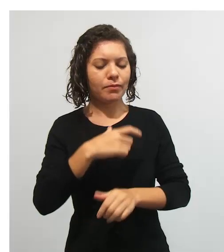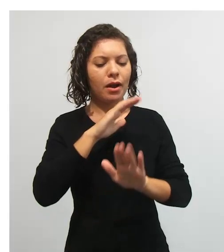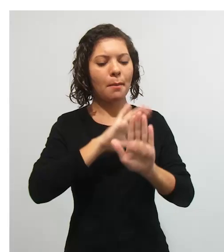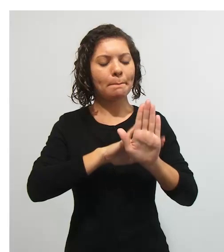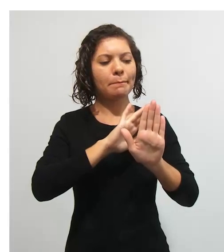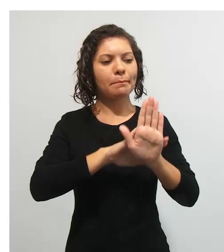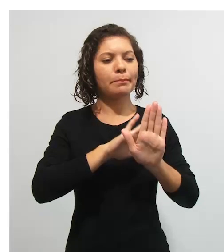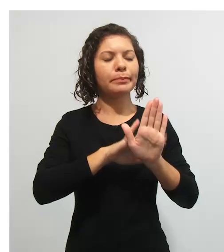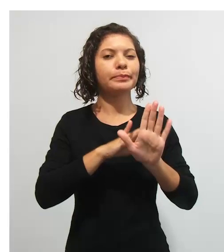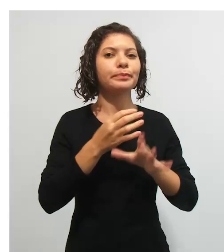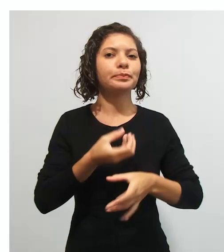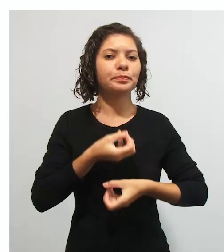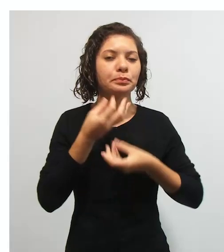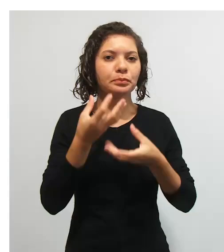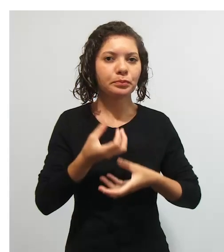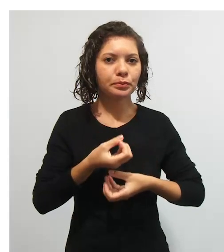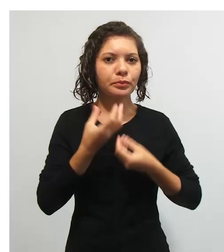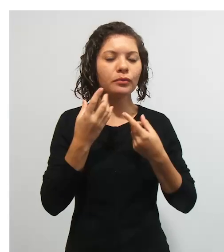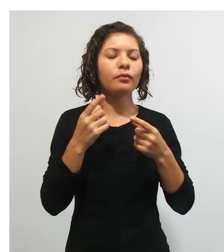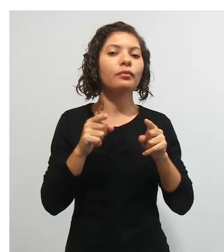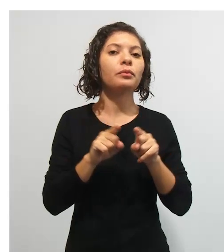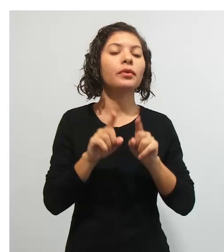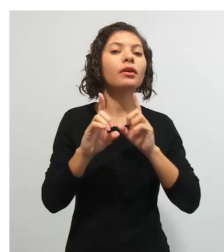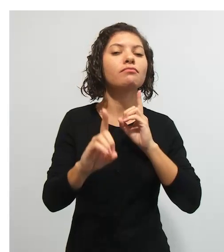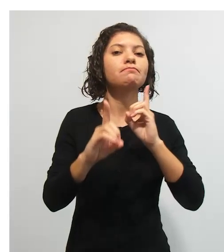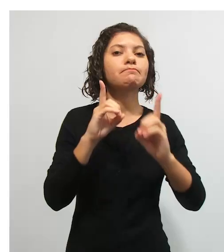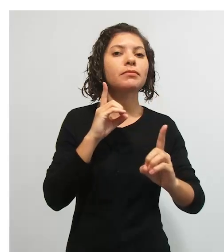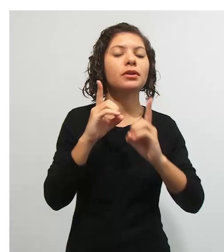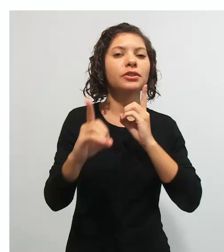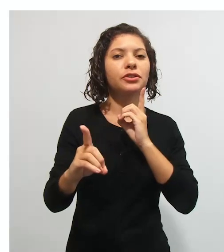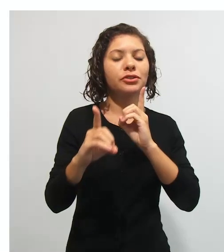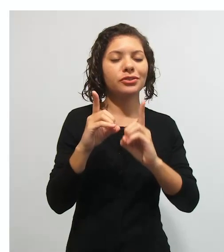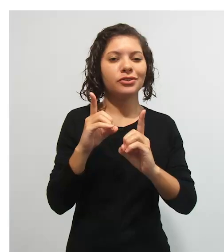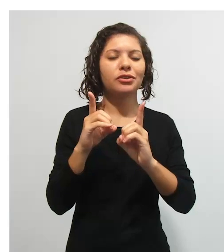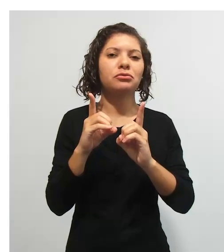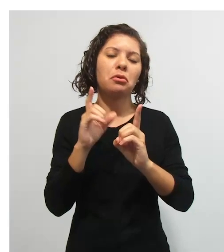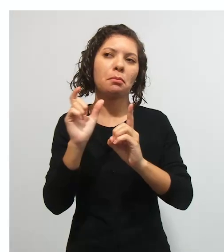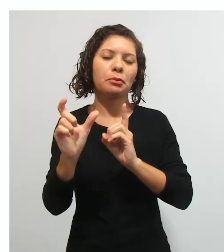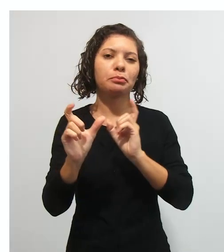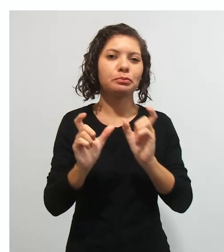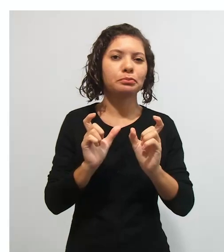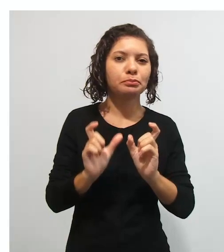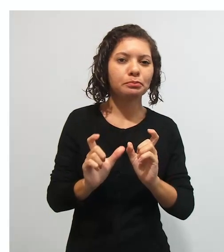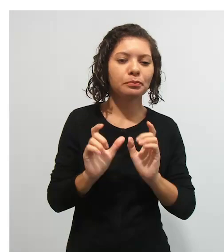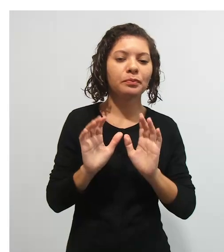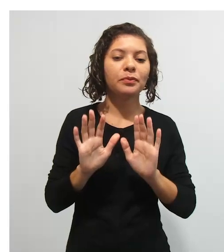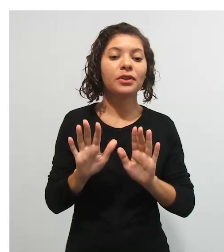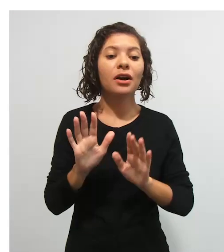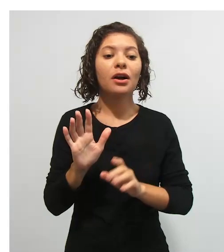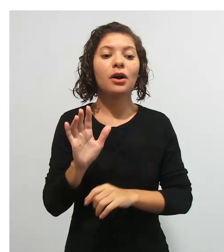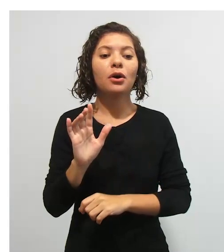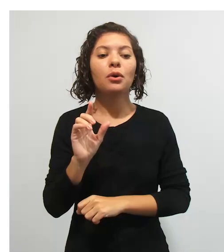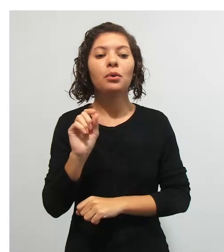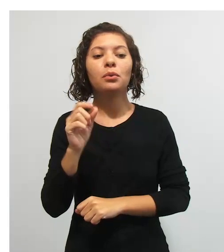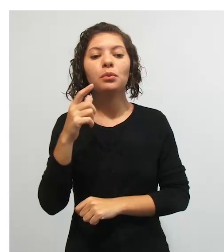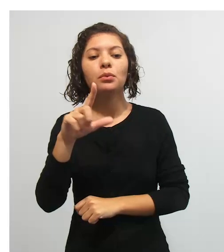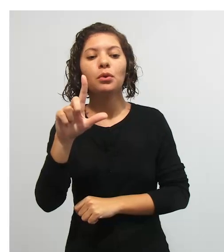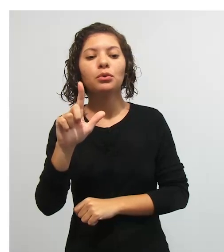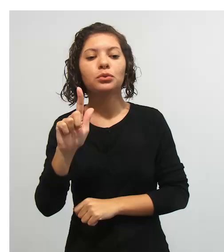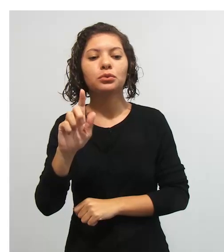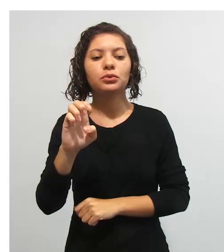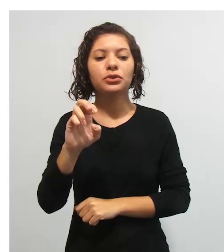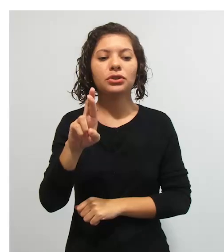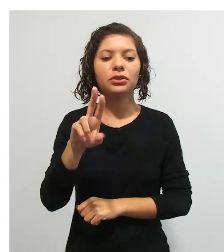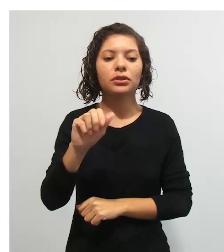tem a intenção de se manifestar e de estabelecer diálogos com o outro por meio desses enunciados. Já o João Vanderlei Geraldi diz: no